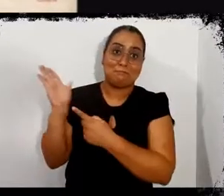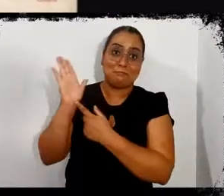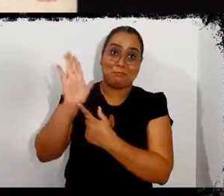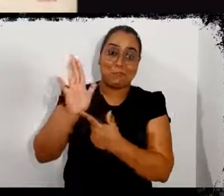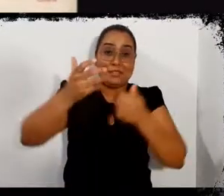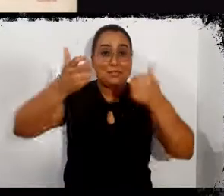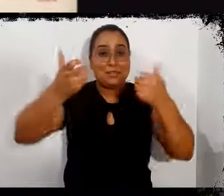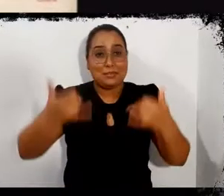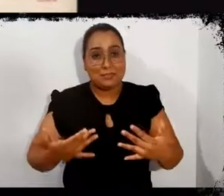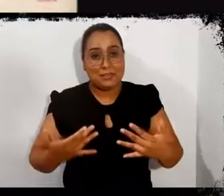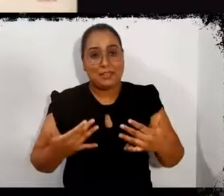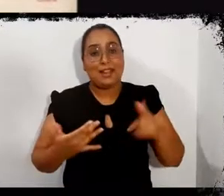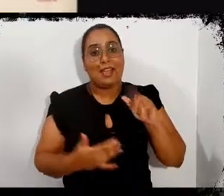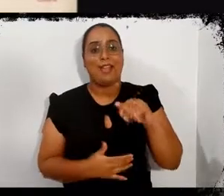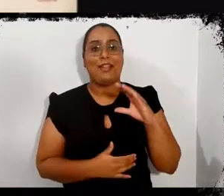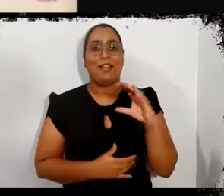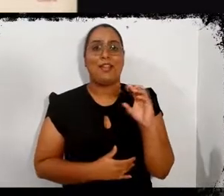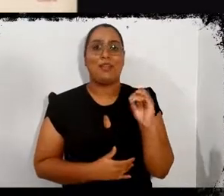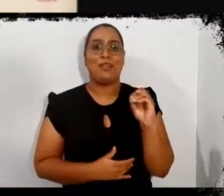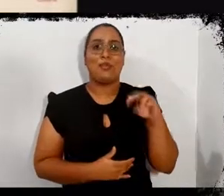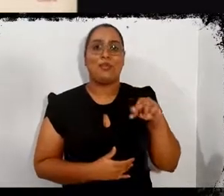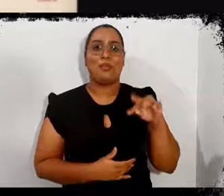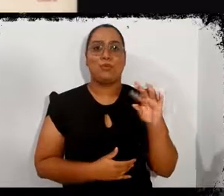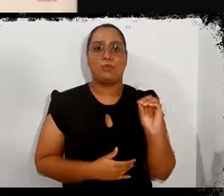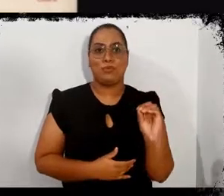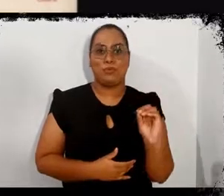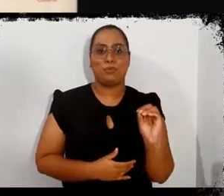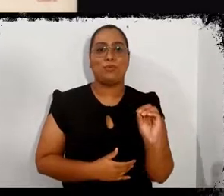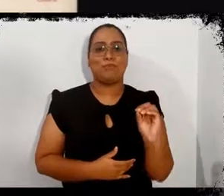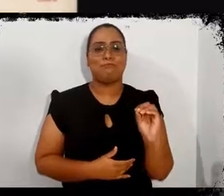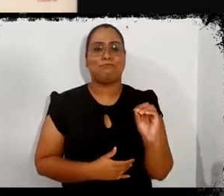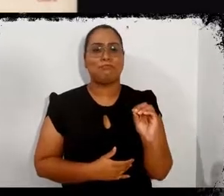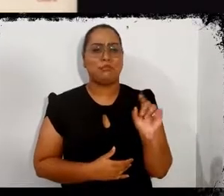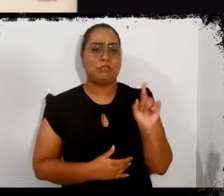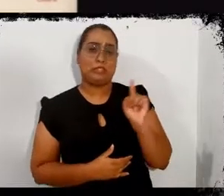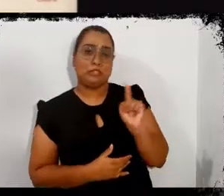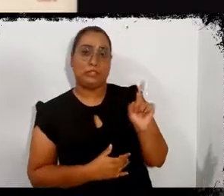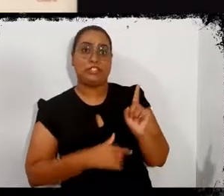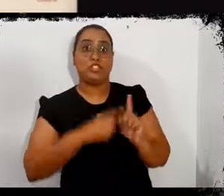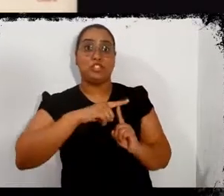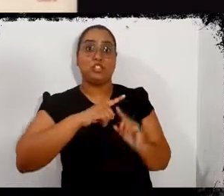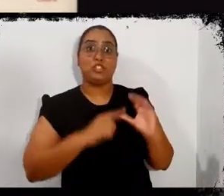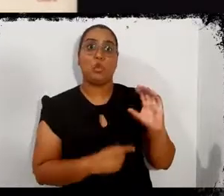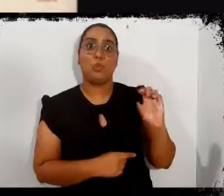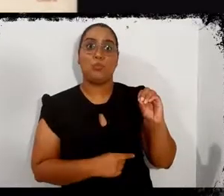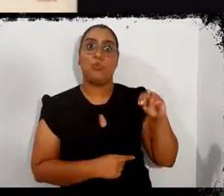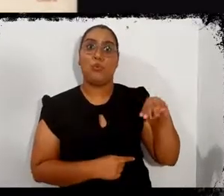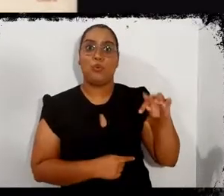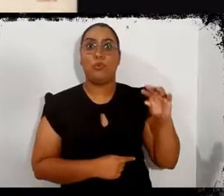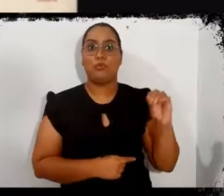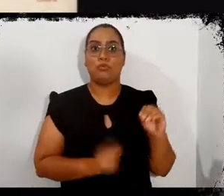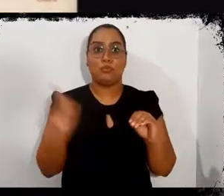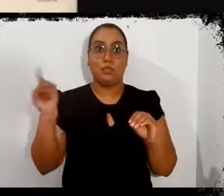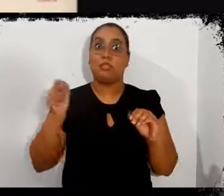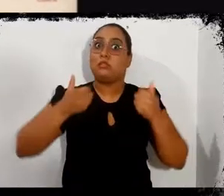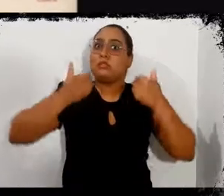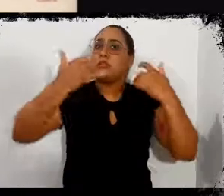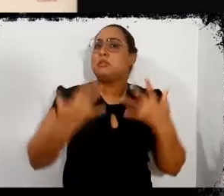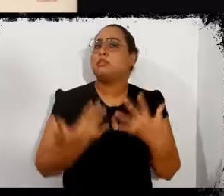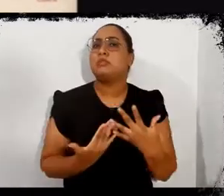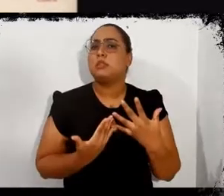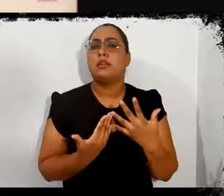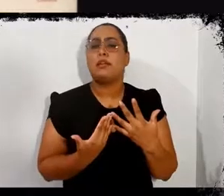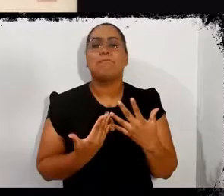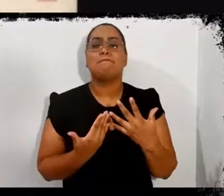conto literário, mas ao conto popular, o conto de fadas, que o linguista define como